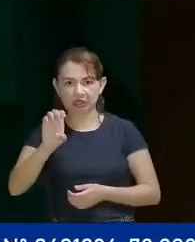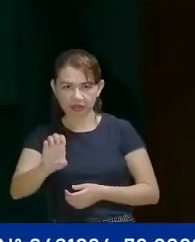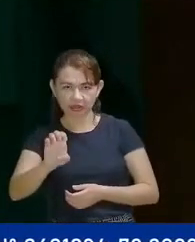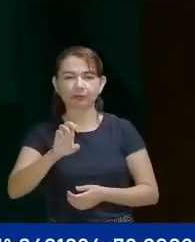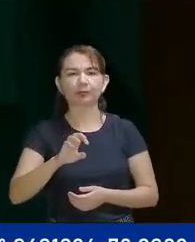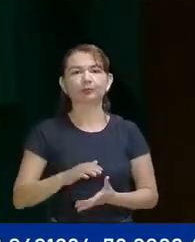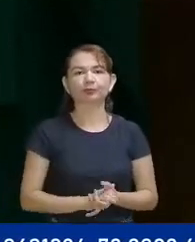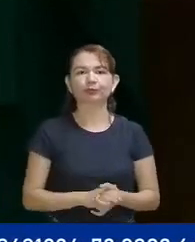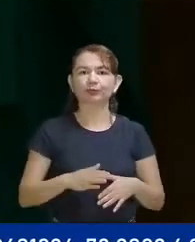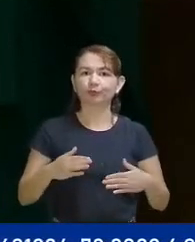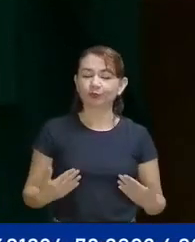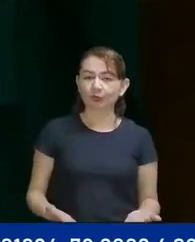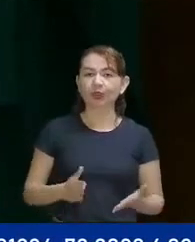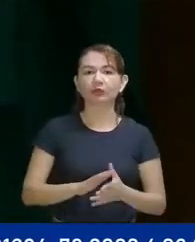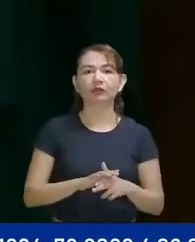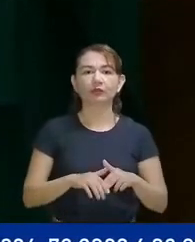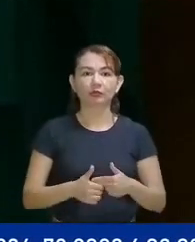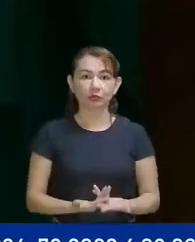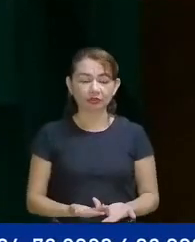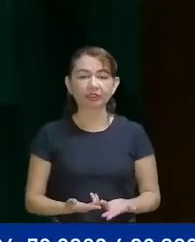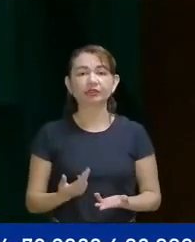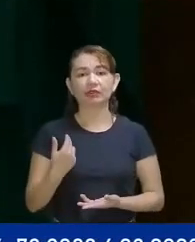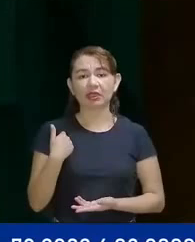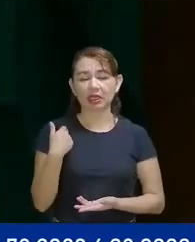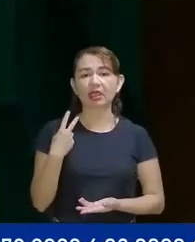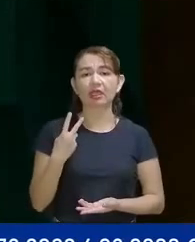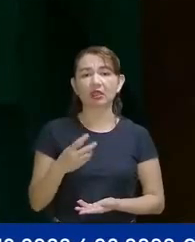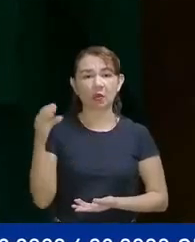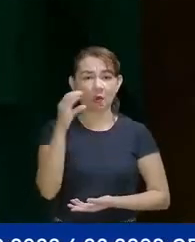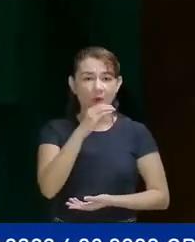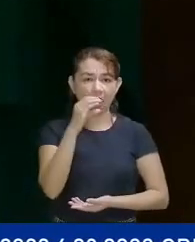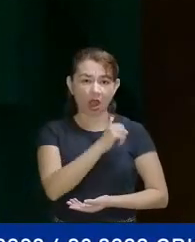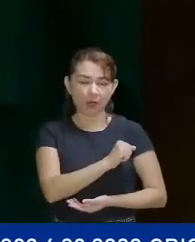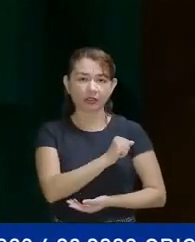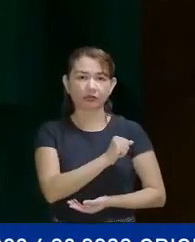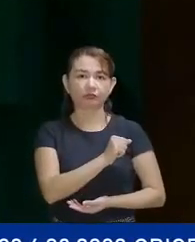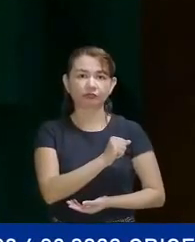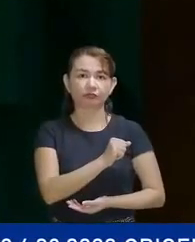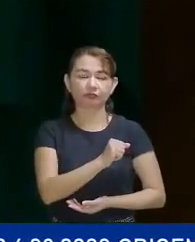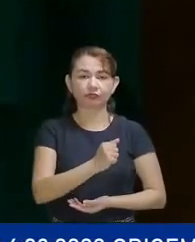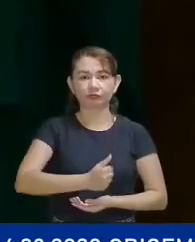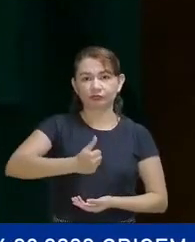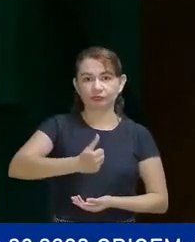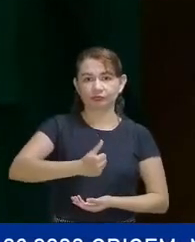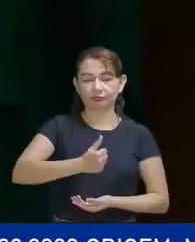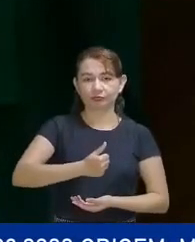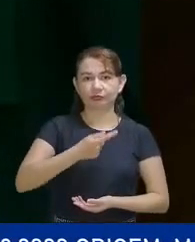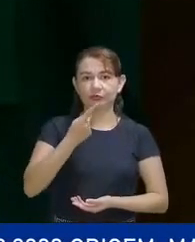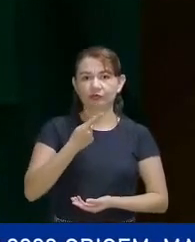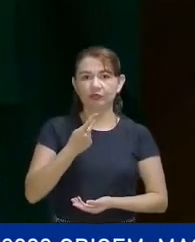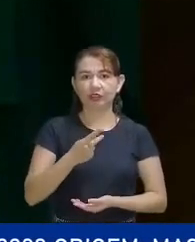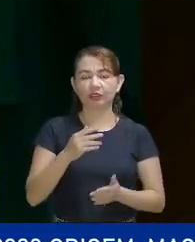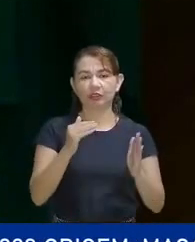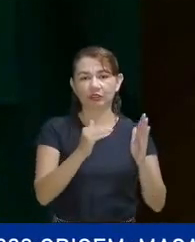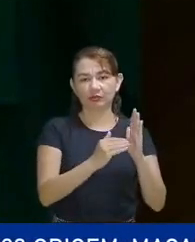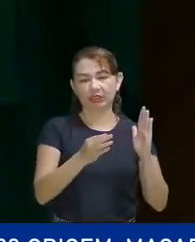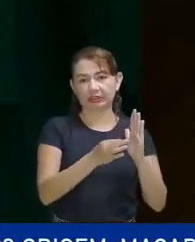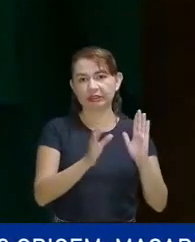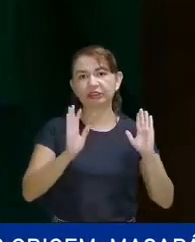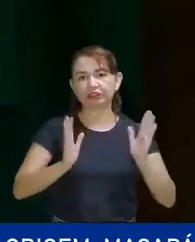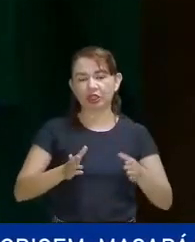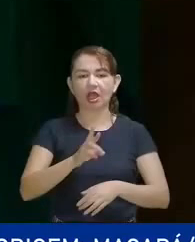E com essa premissa, eu vou proceder rapidamente, primeiro reiterando os termos do parecer já apresentado